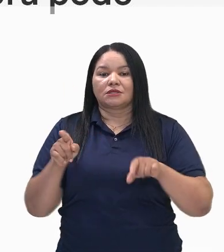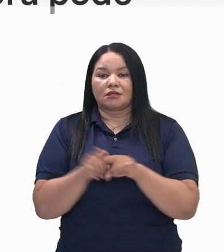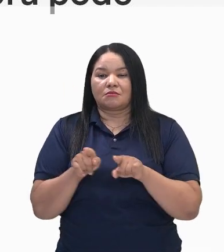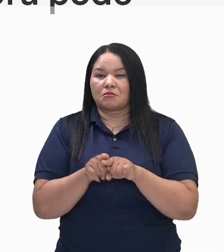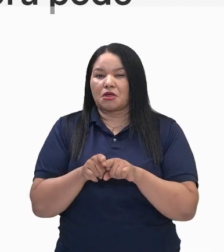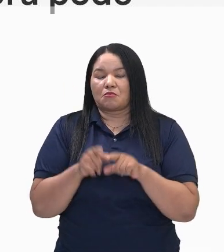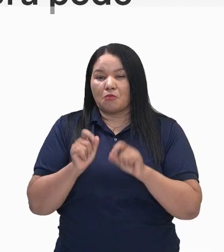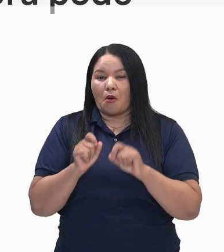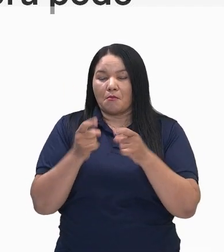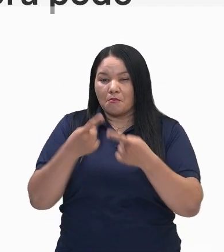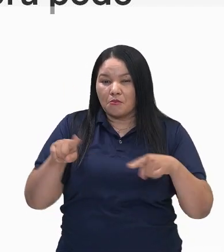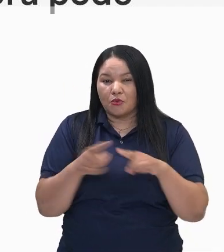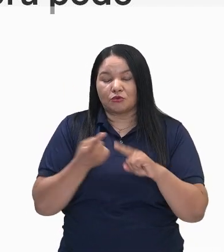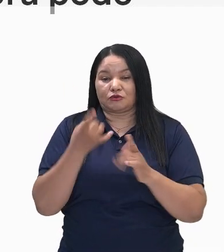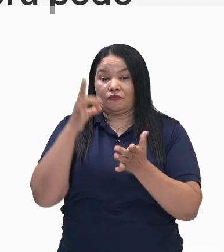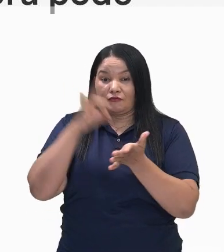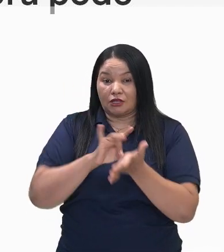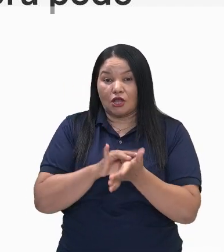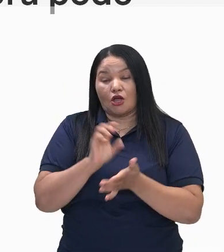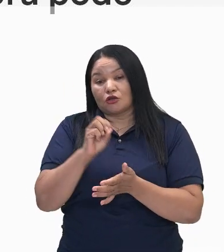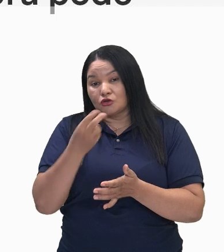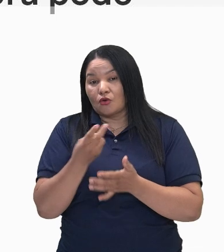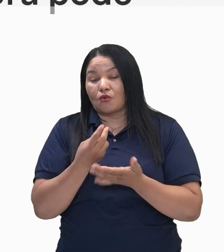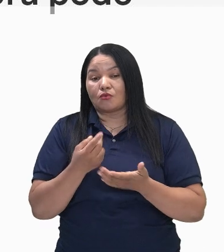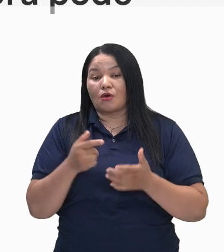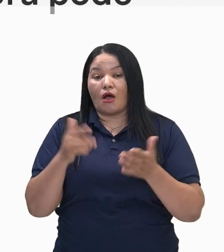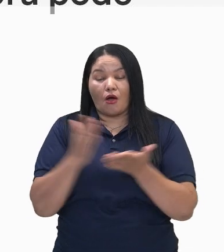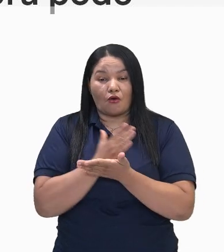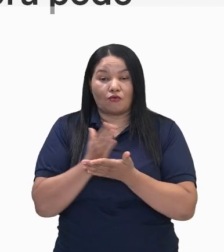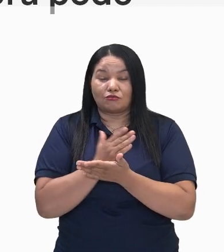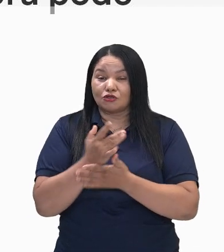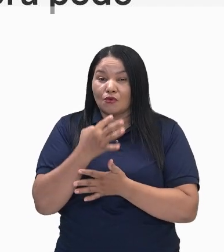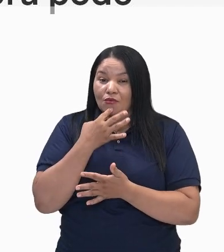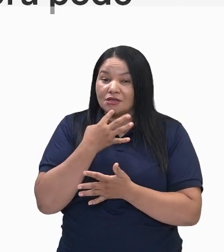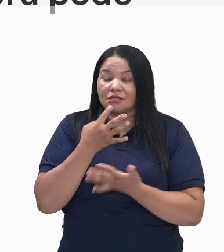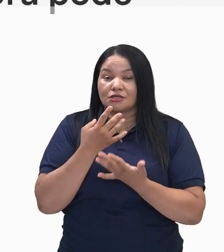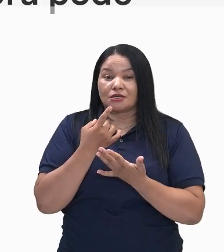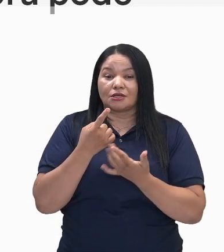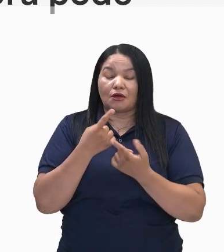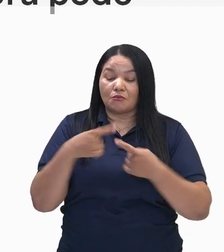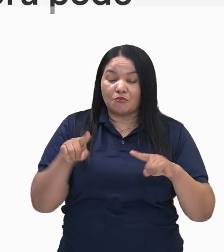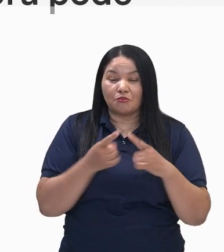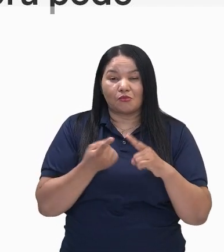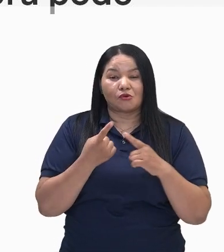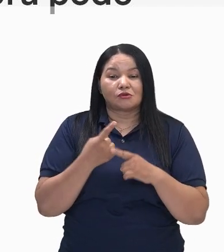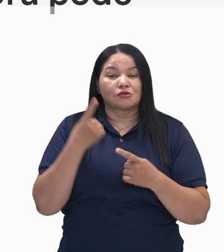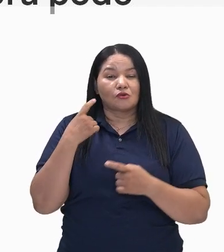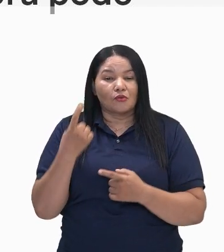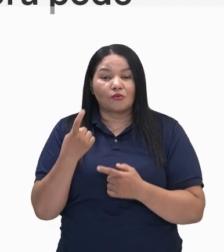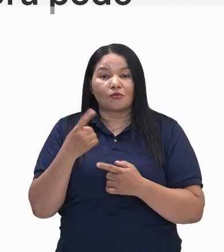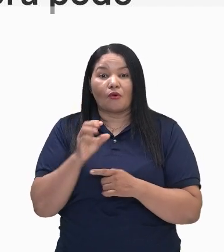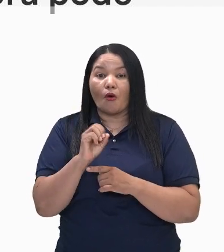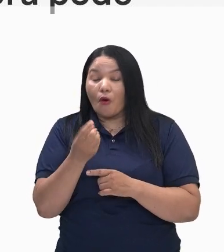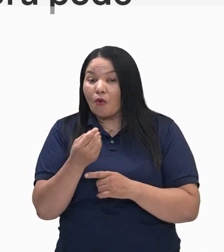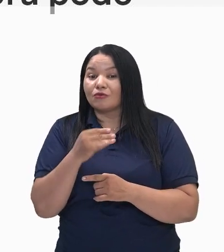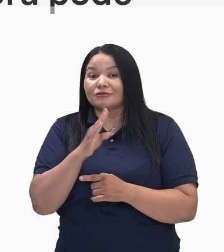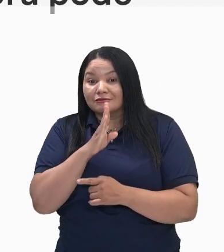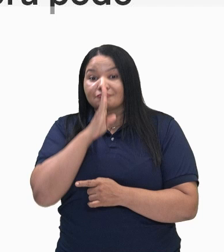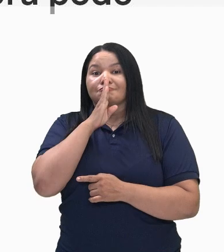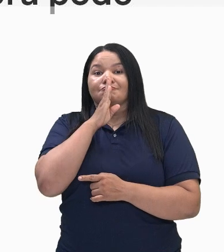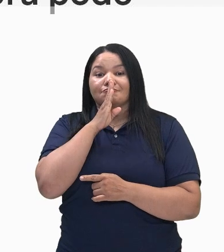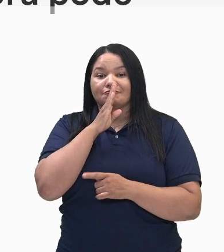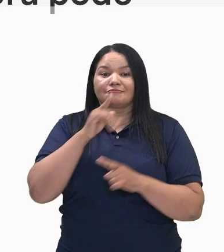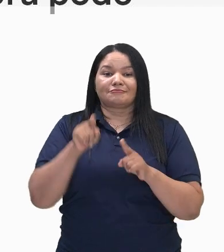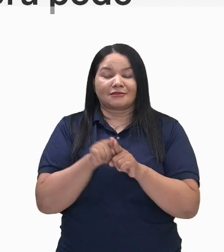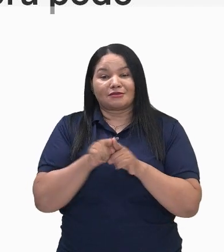músicas originais, trechos de obras conhecidas, efeitos sonoros ou até o próprio silêncio como